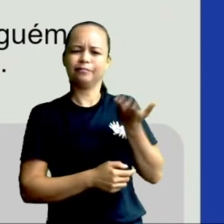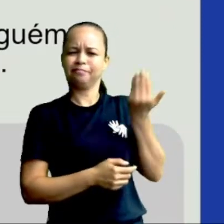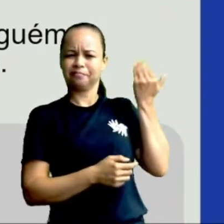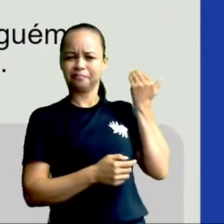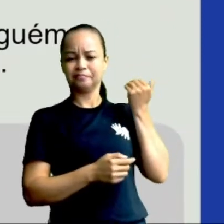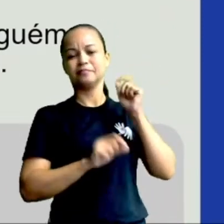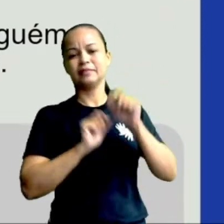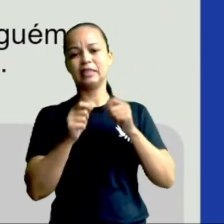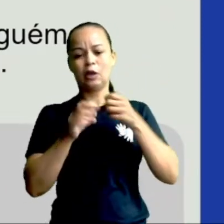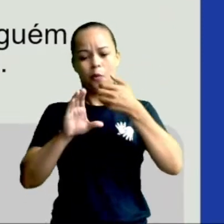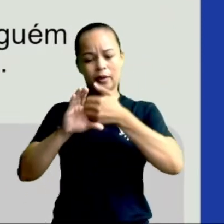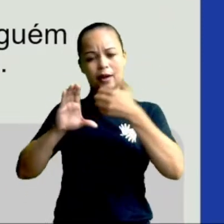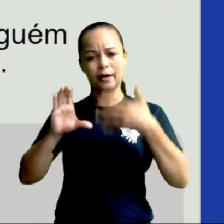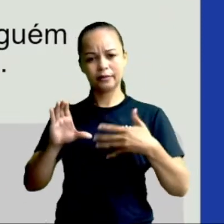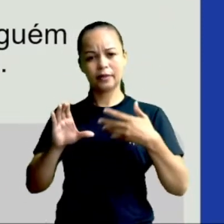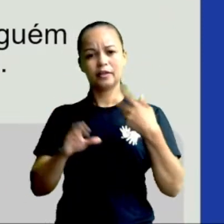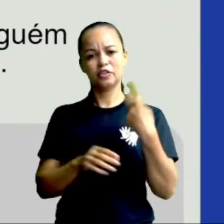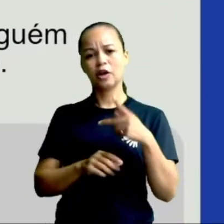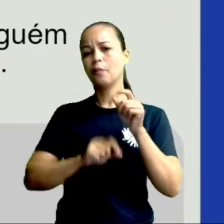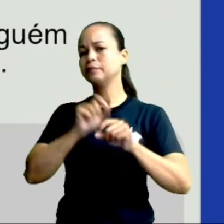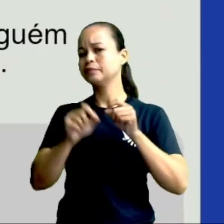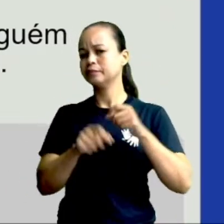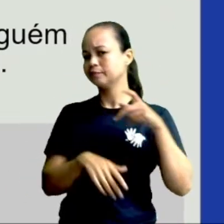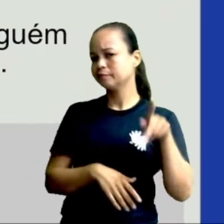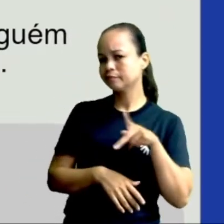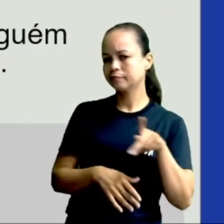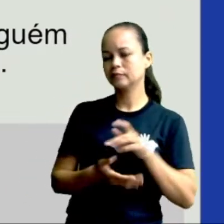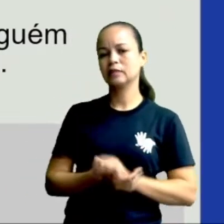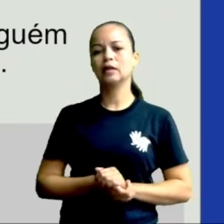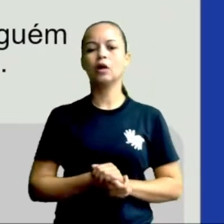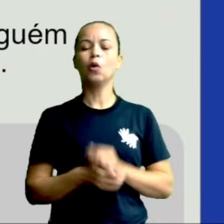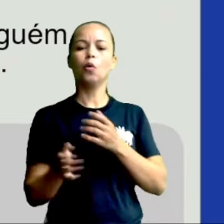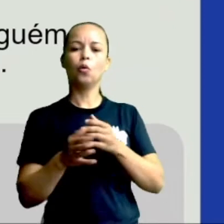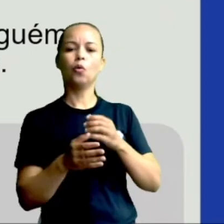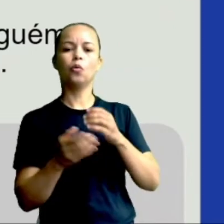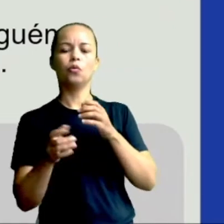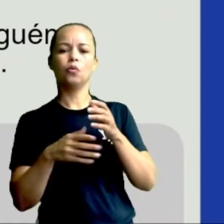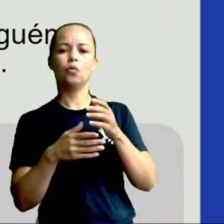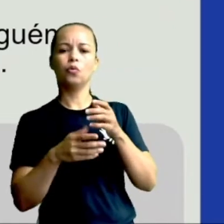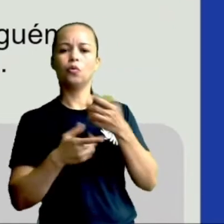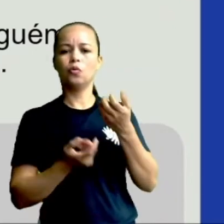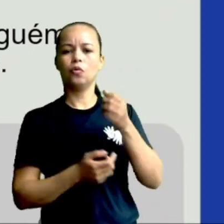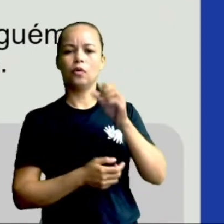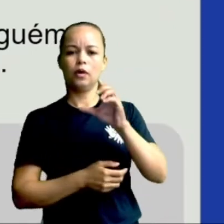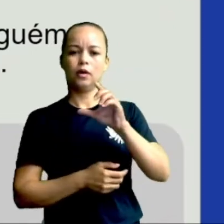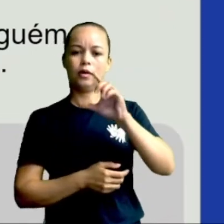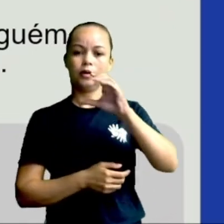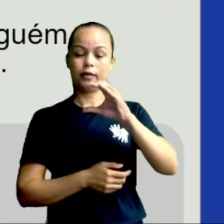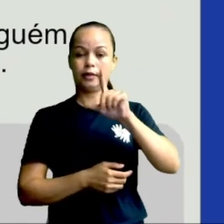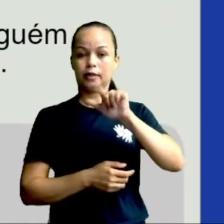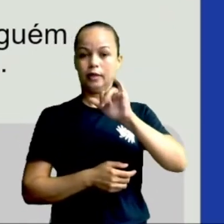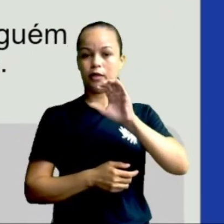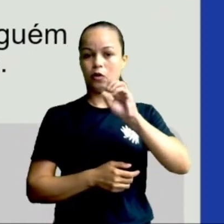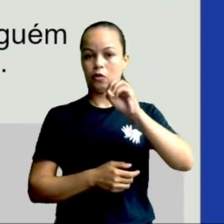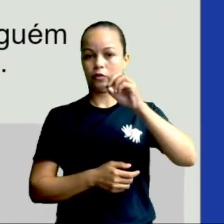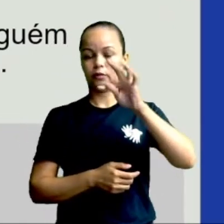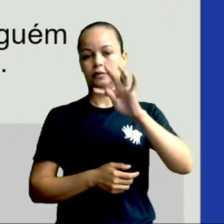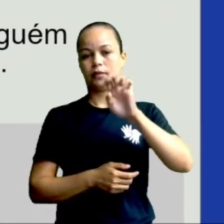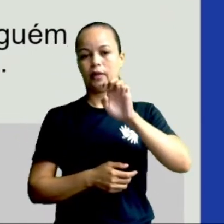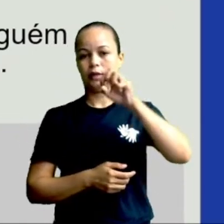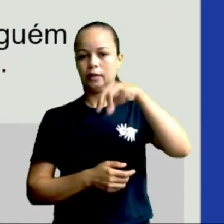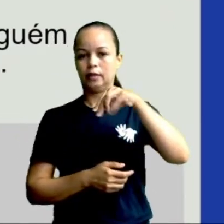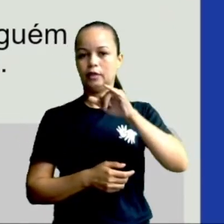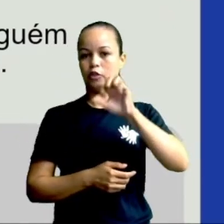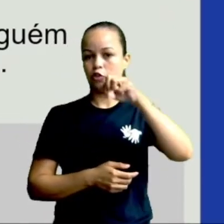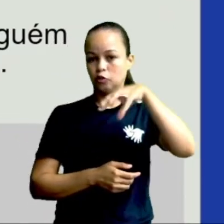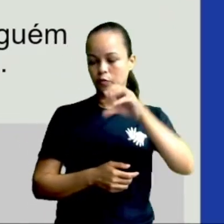aí, que características são essas, professora? O clientelismo, o mandonismo e o coronelismo,